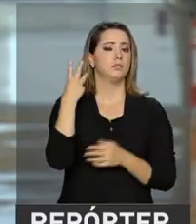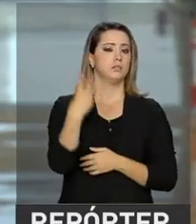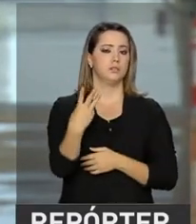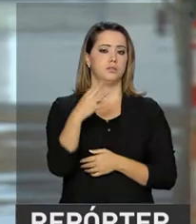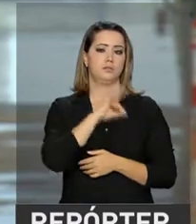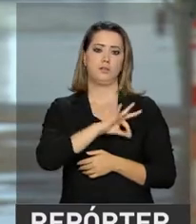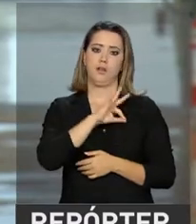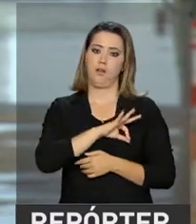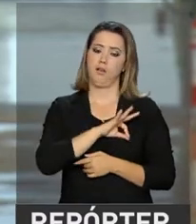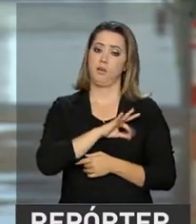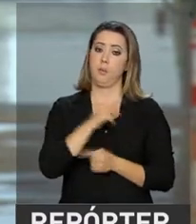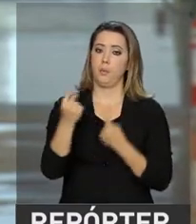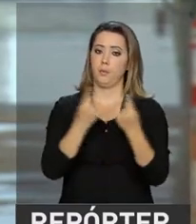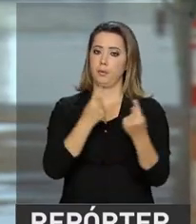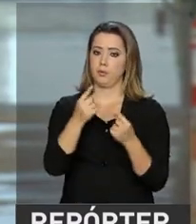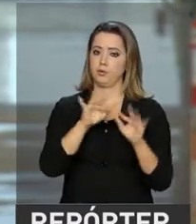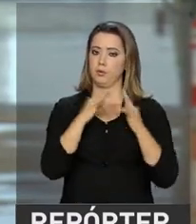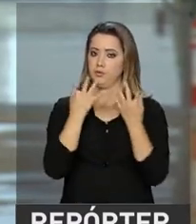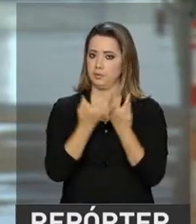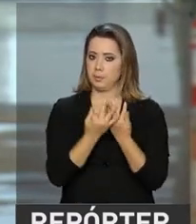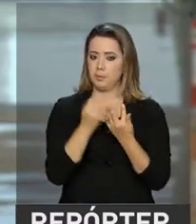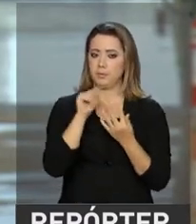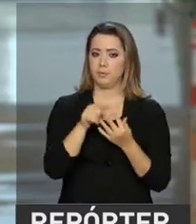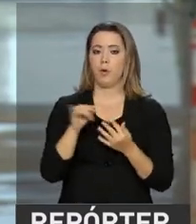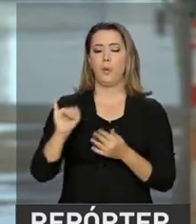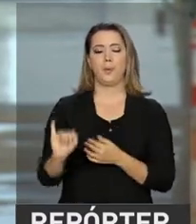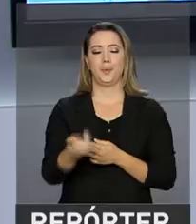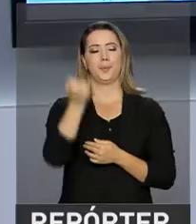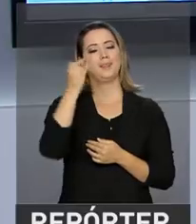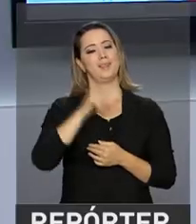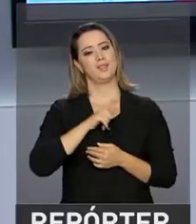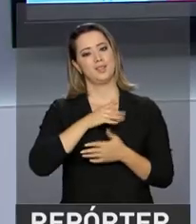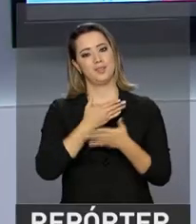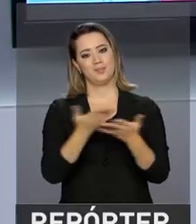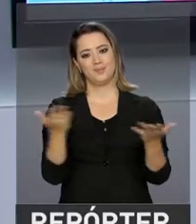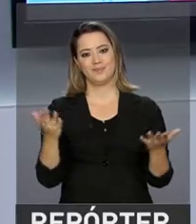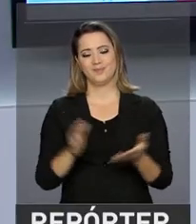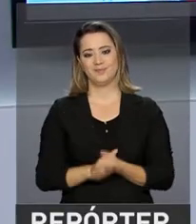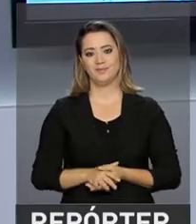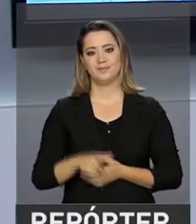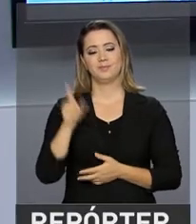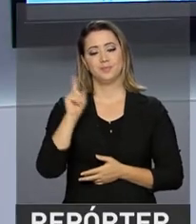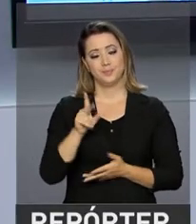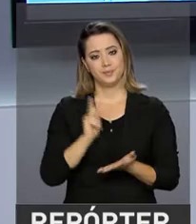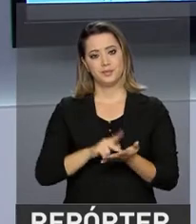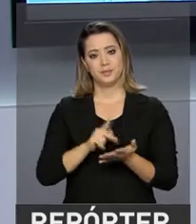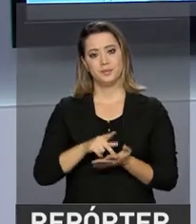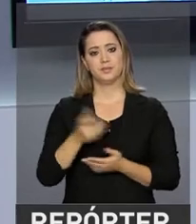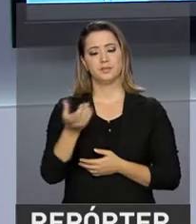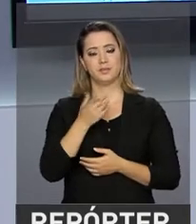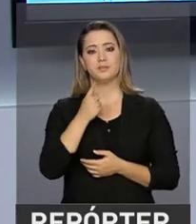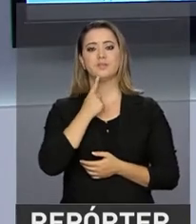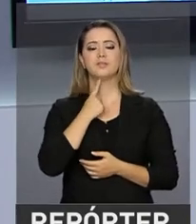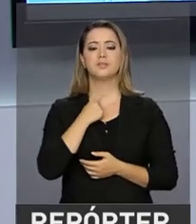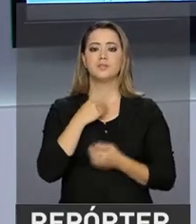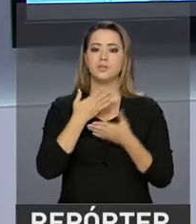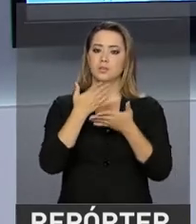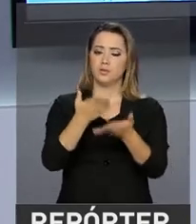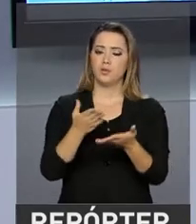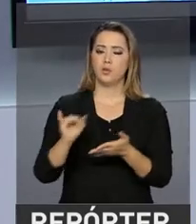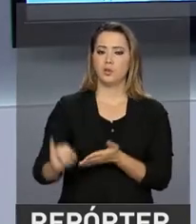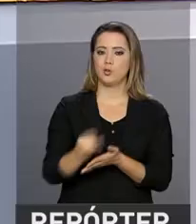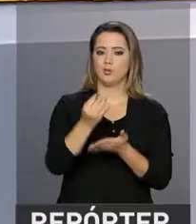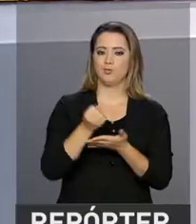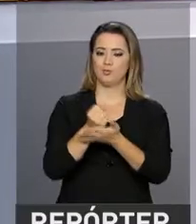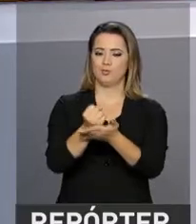salários mínimos por pessoa a oportunidade é o que não falta em roberto voltamos com você é só ter vontade e oportunidade está aí obrigado